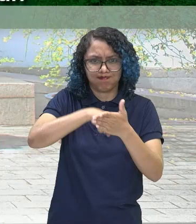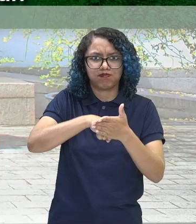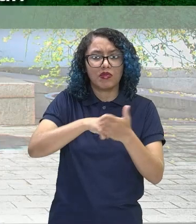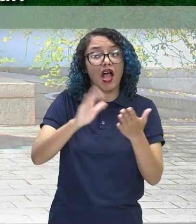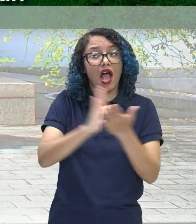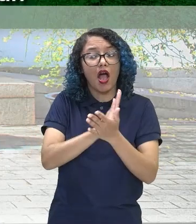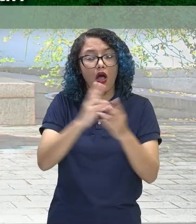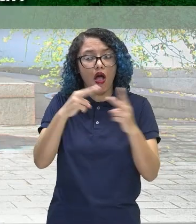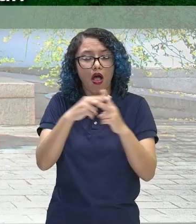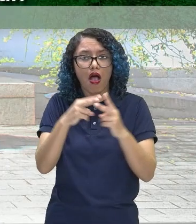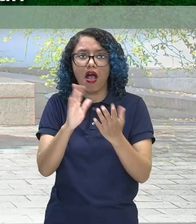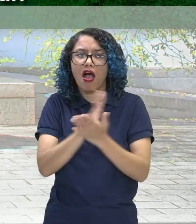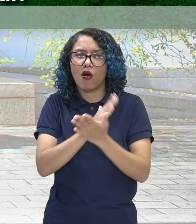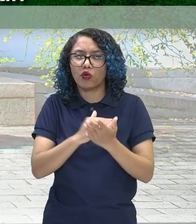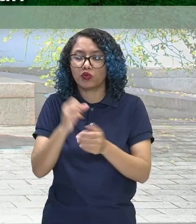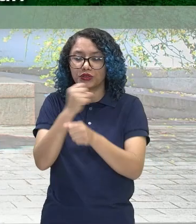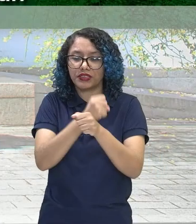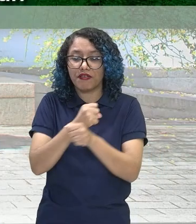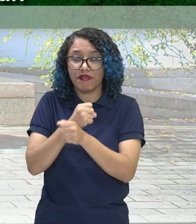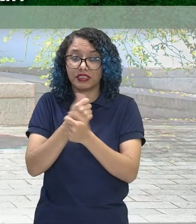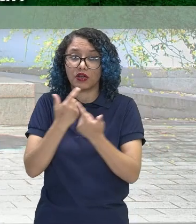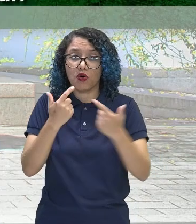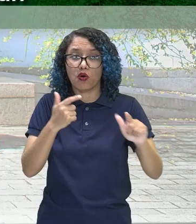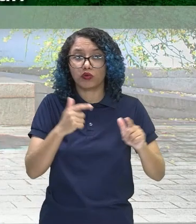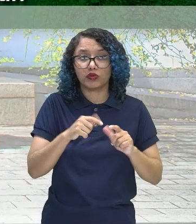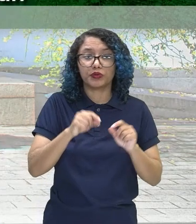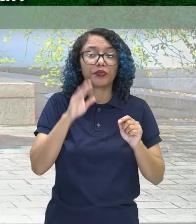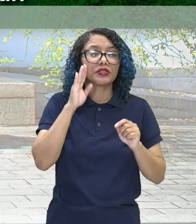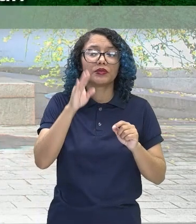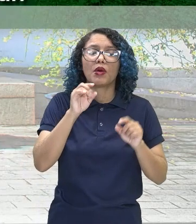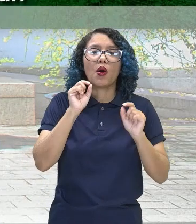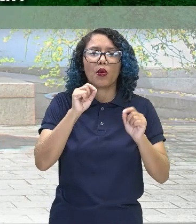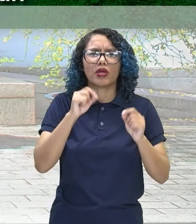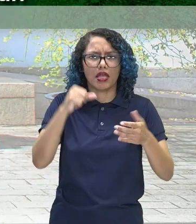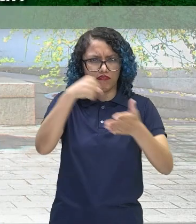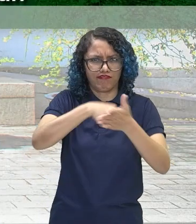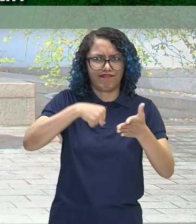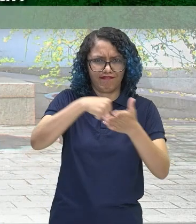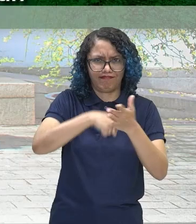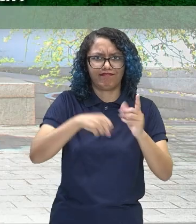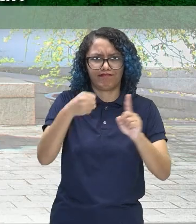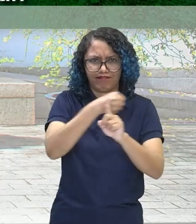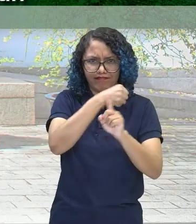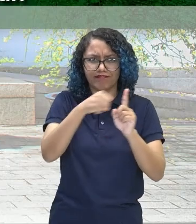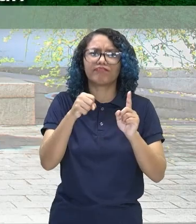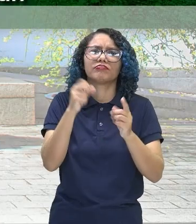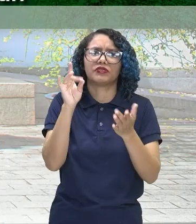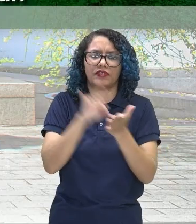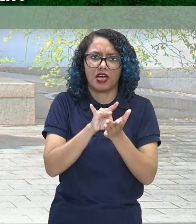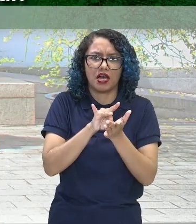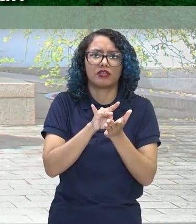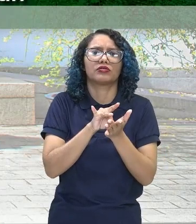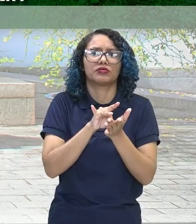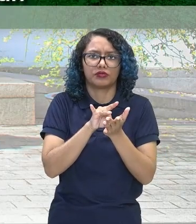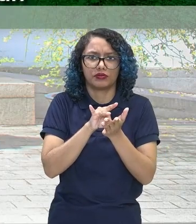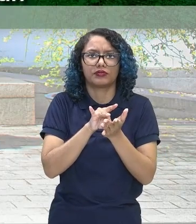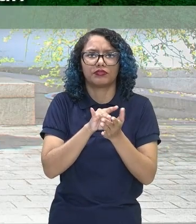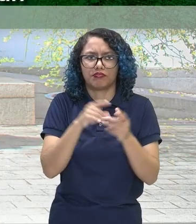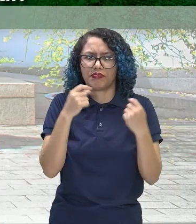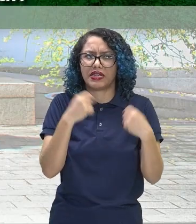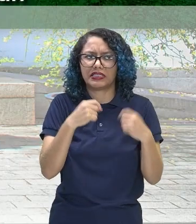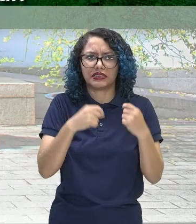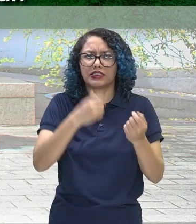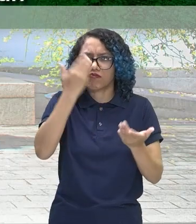já envolvem mais a questão do ataque, né? De defender mesmo, de acabar com o